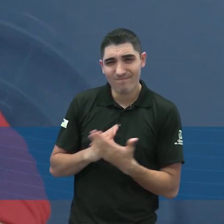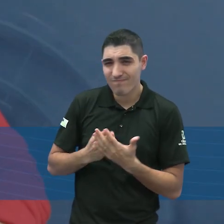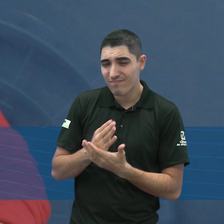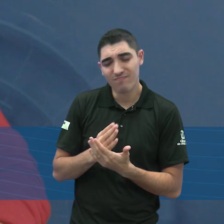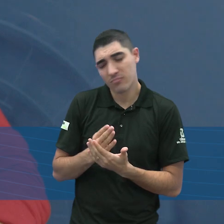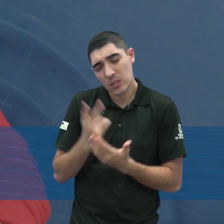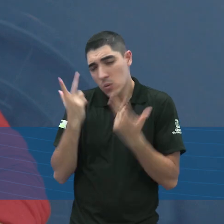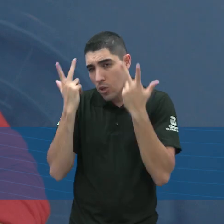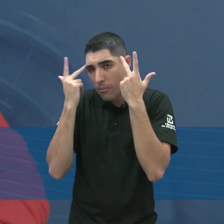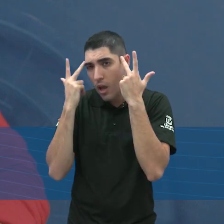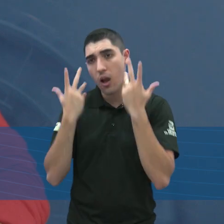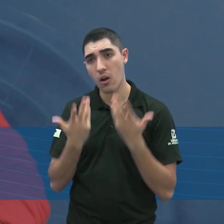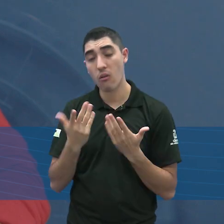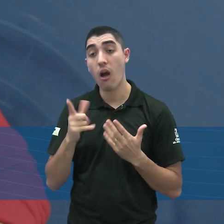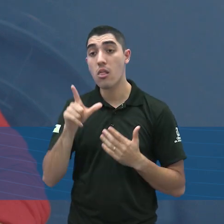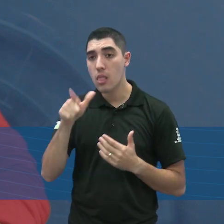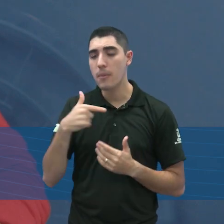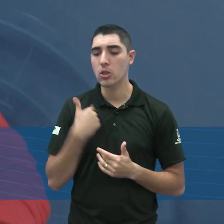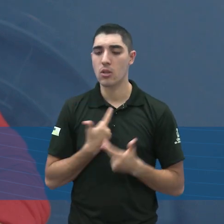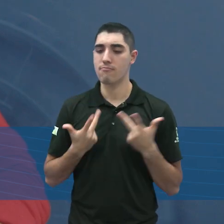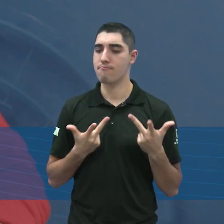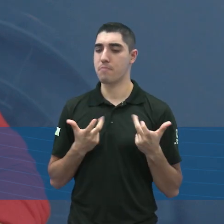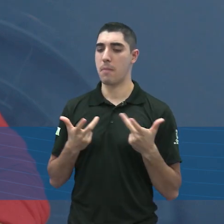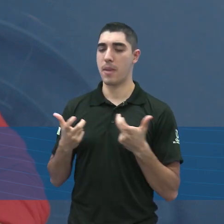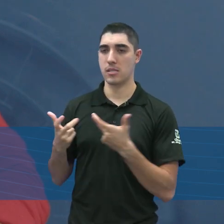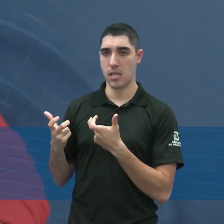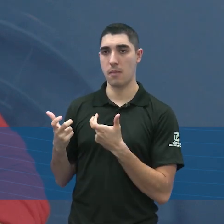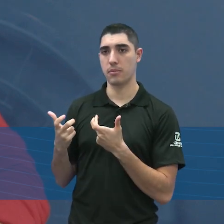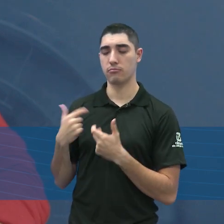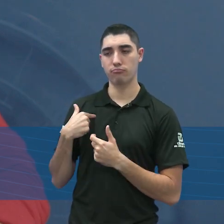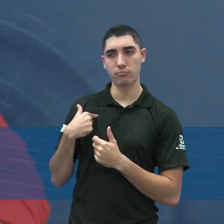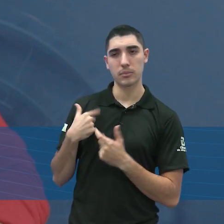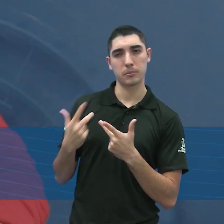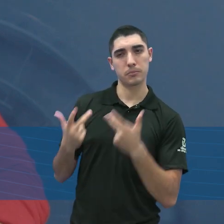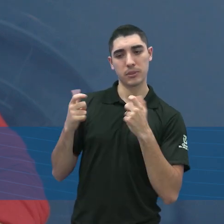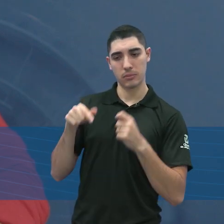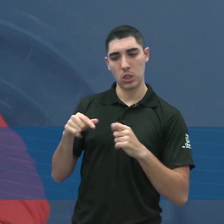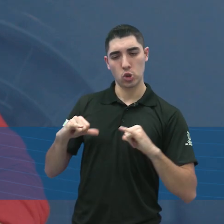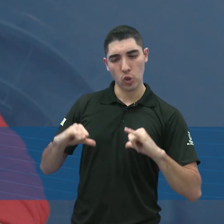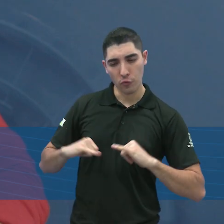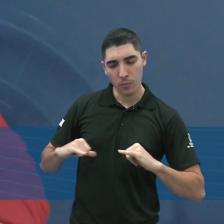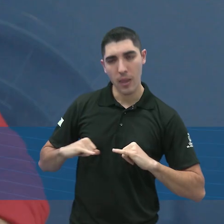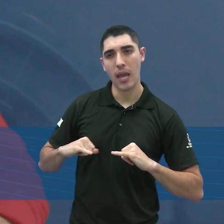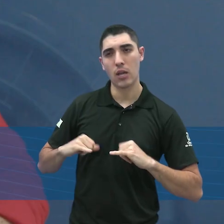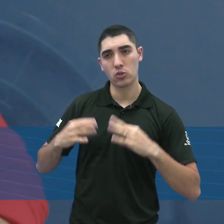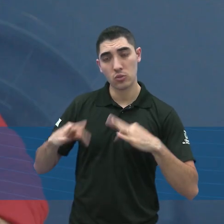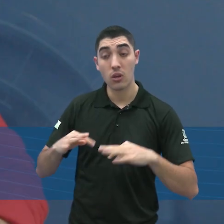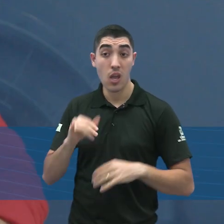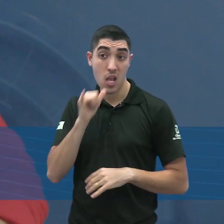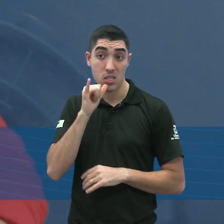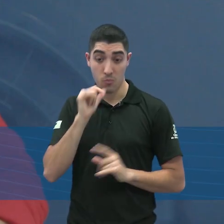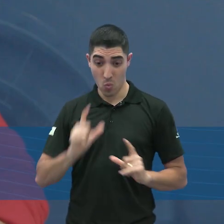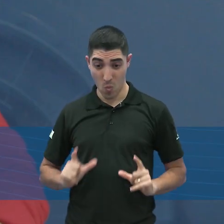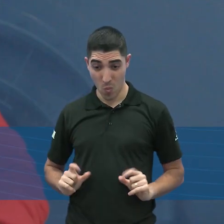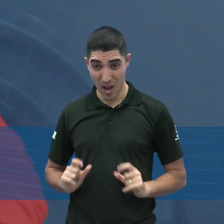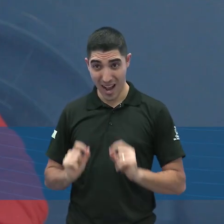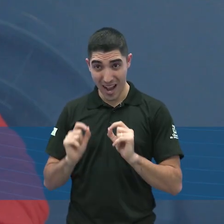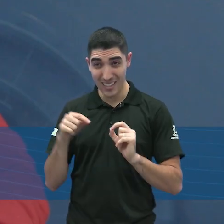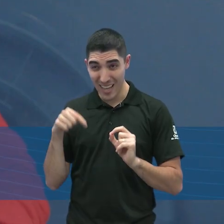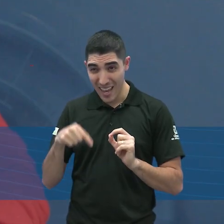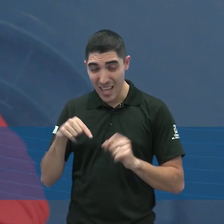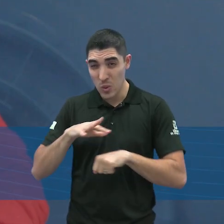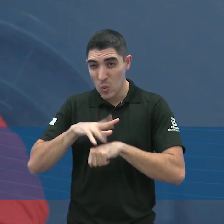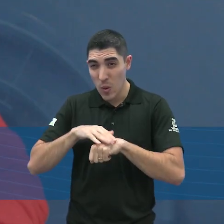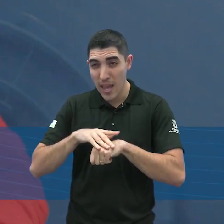e a gente começa a olhar de uma forma diferente para a dor e para o desconforto, né? E o câncer é uma das doenças que mais